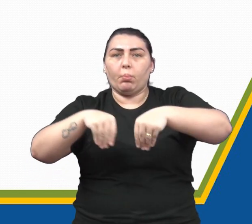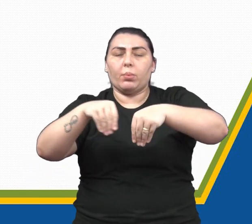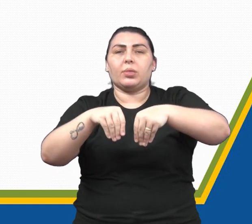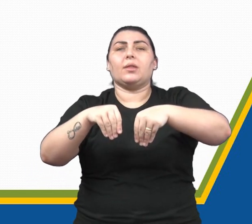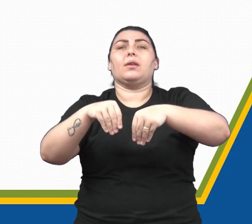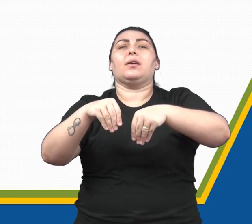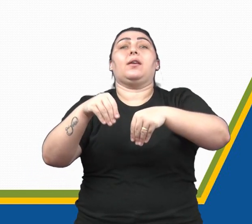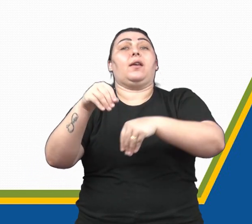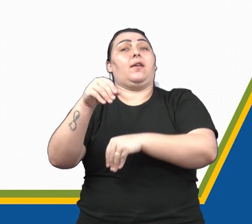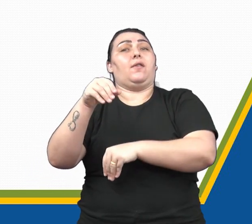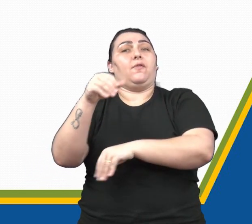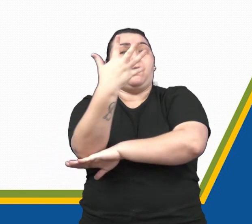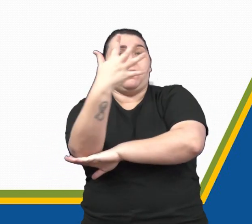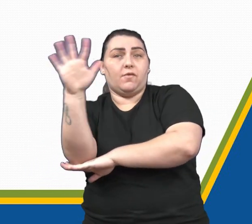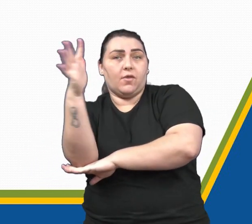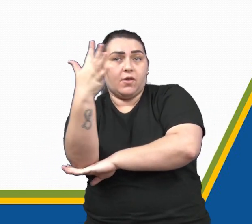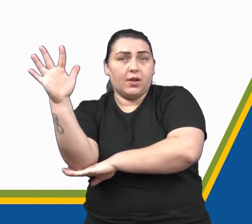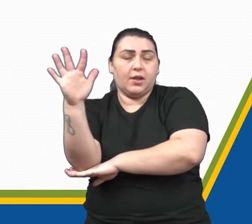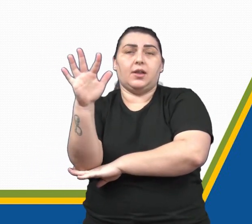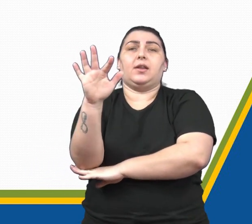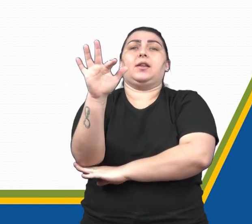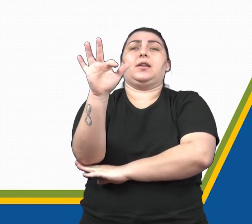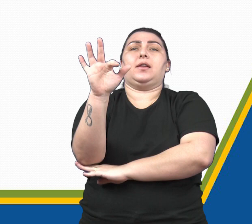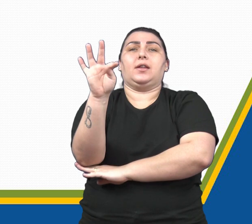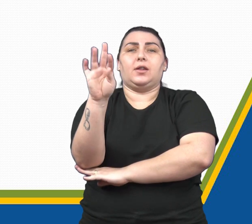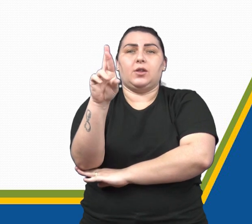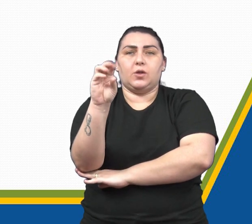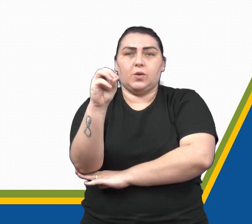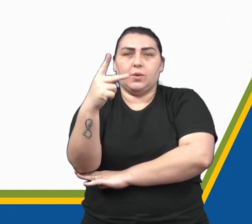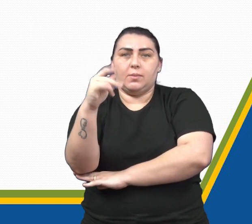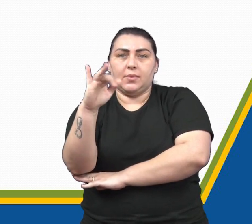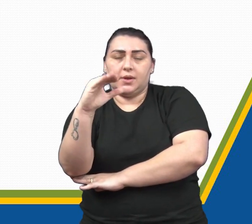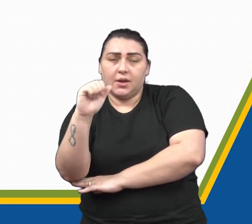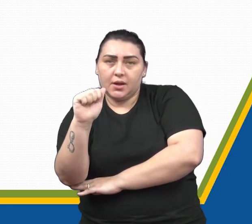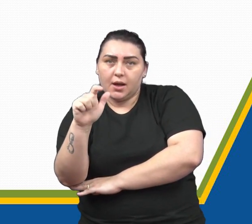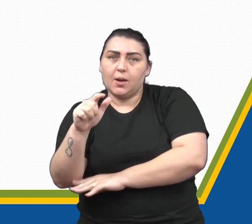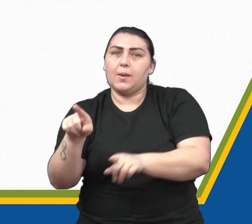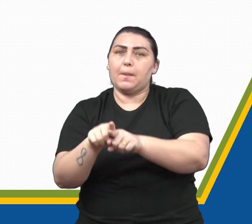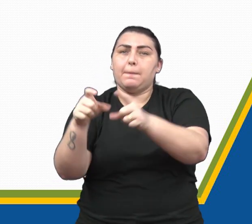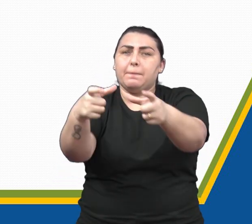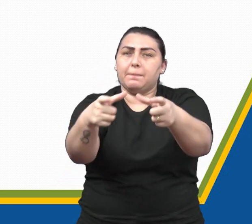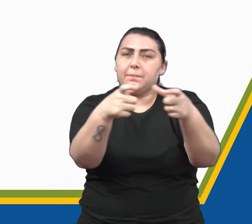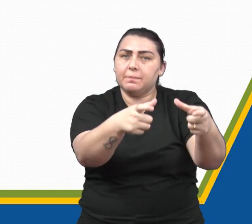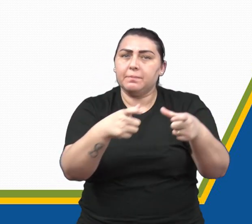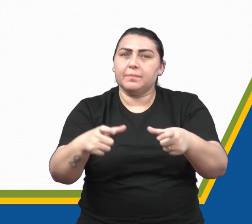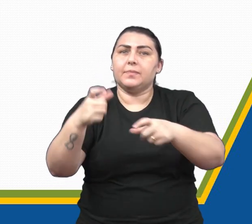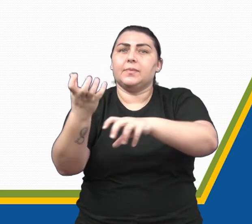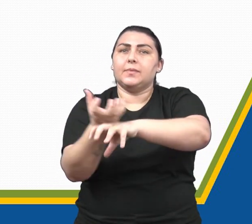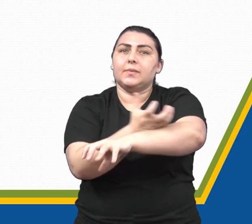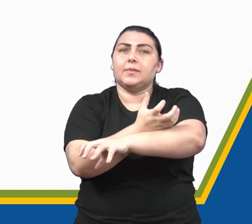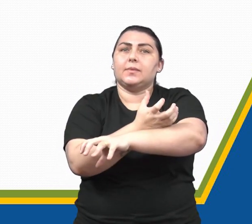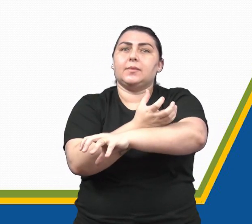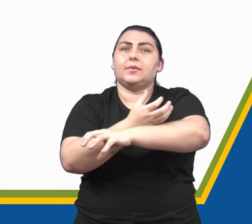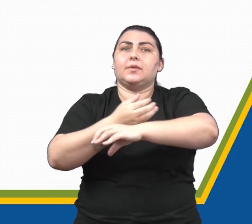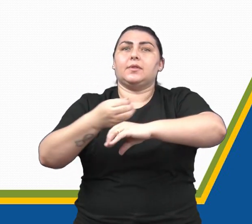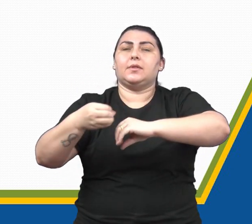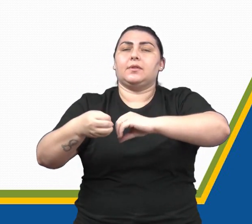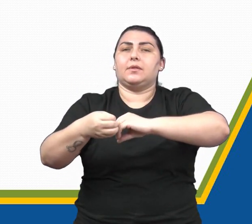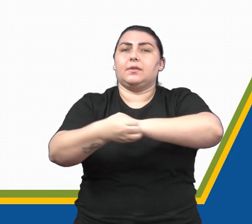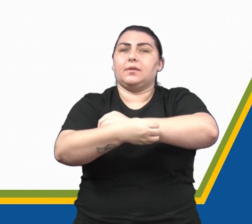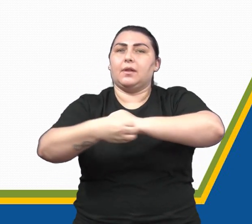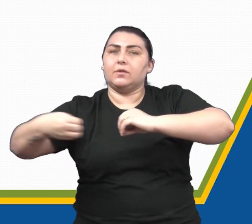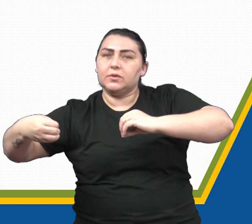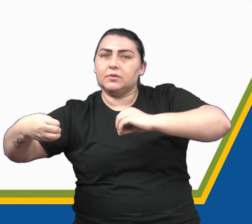tropical e equatorial, e também vamos ter uma área de vegetação, tá? De altitude. E aí a gente vai